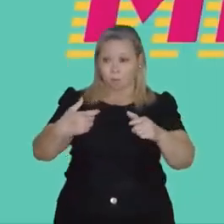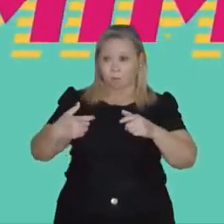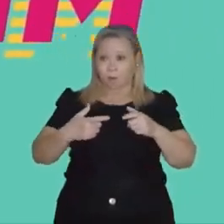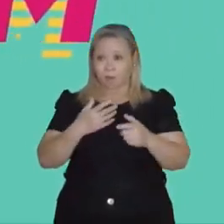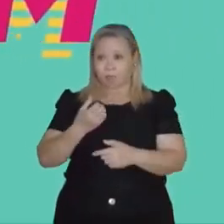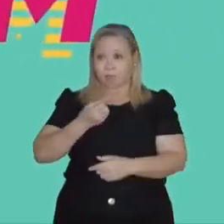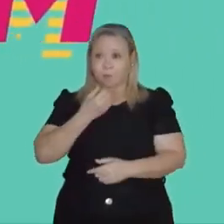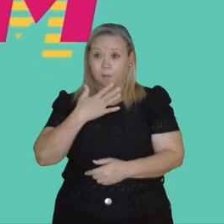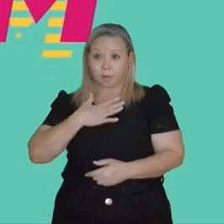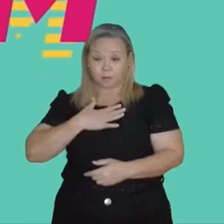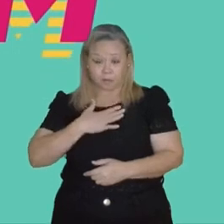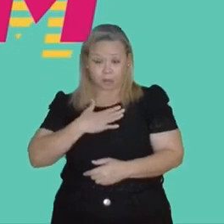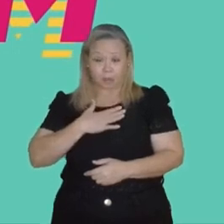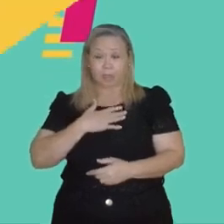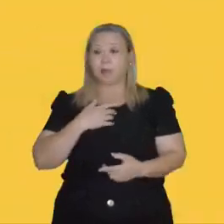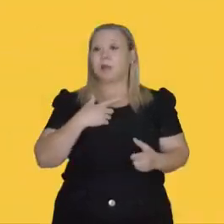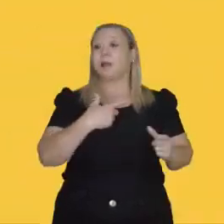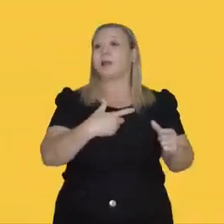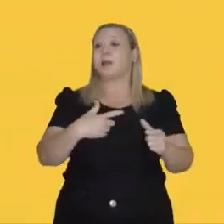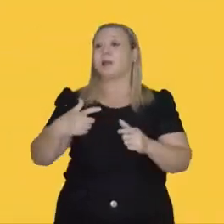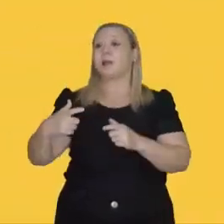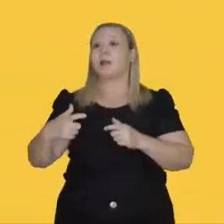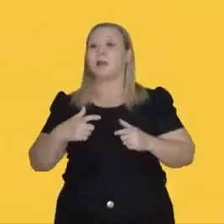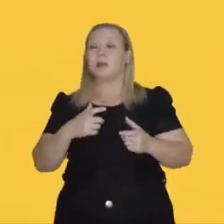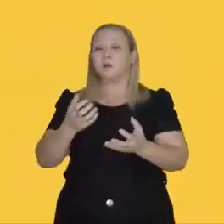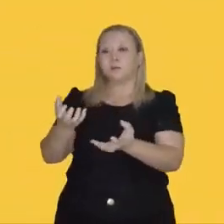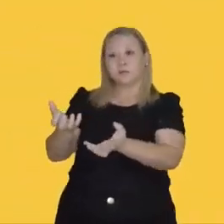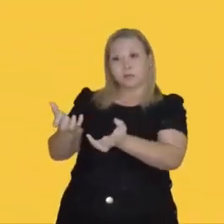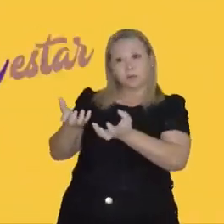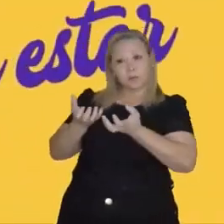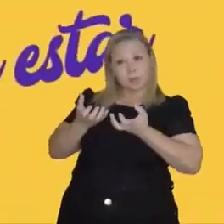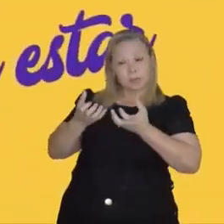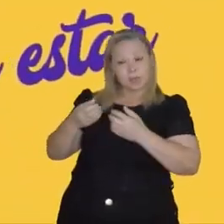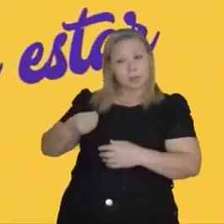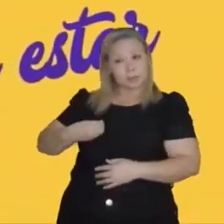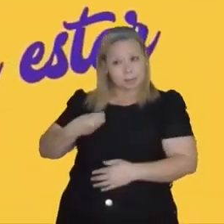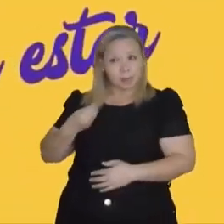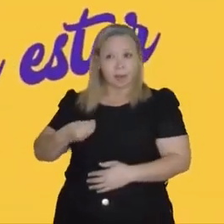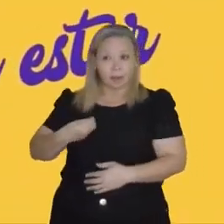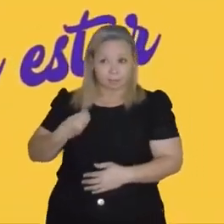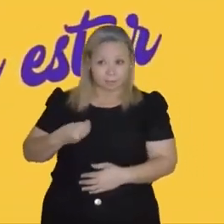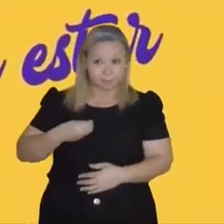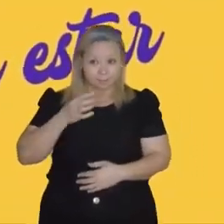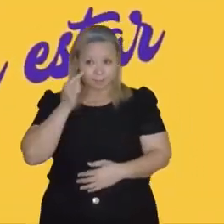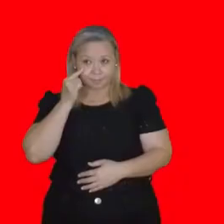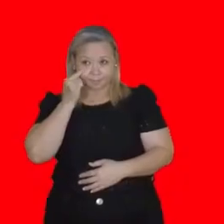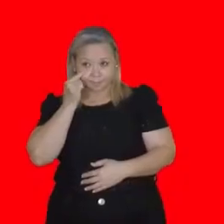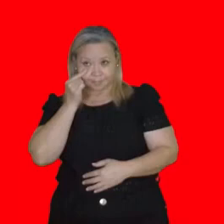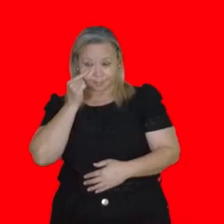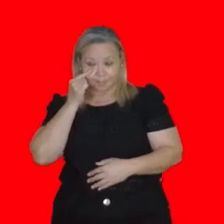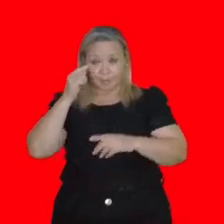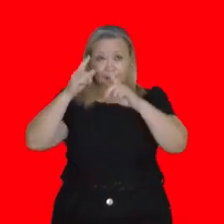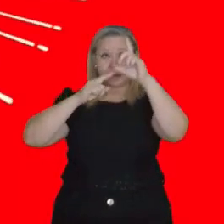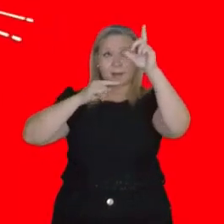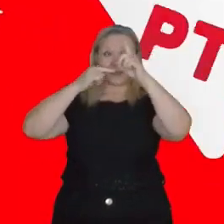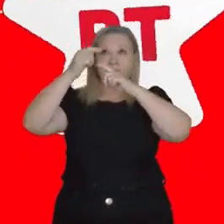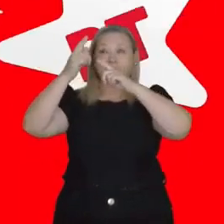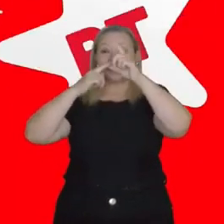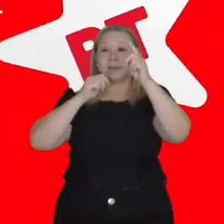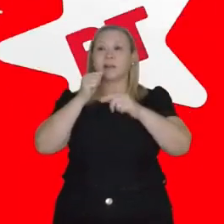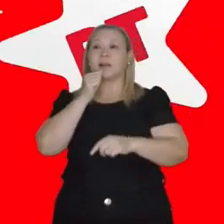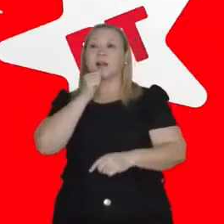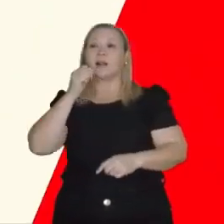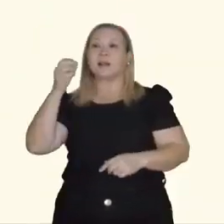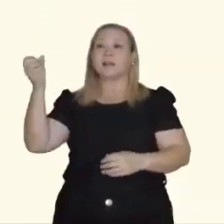Um lugar que é bom pra mim é onde eu quiser estar. A estrela